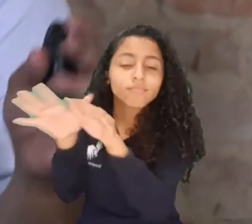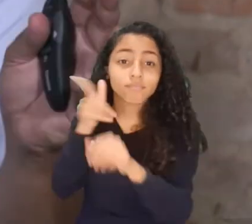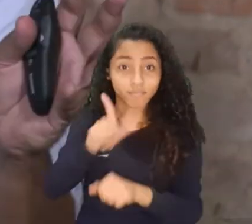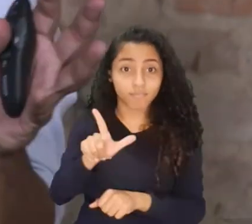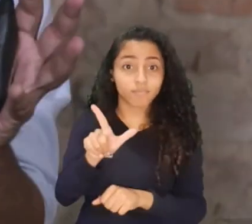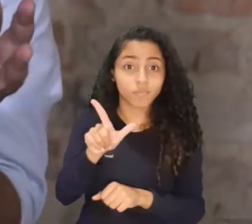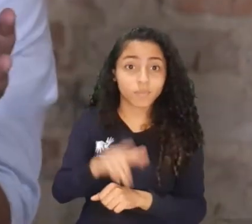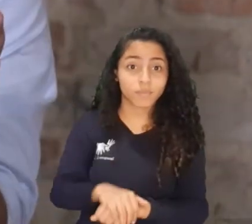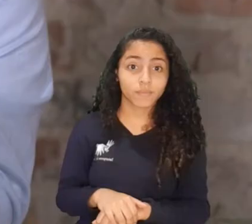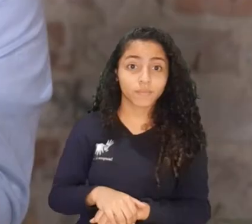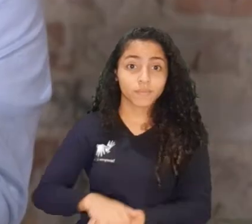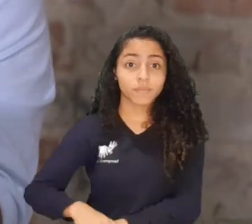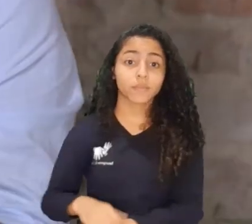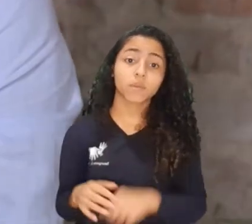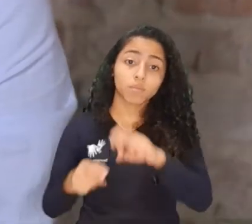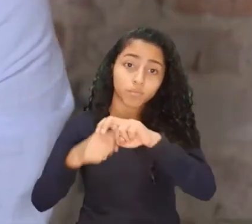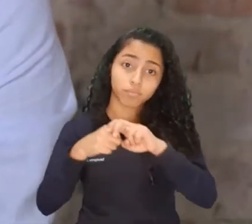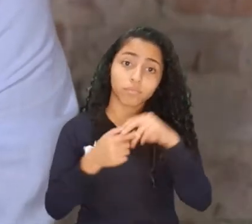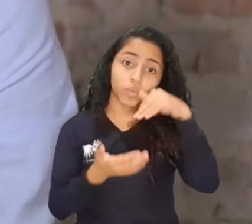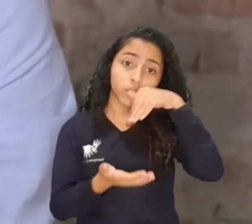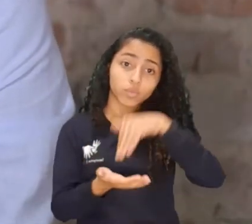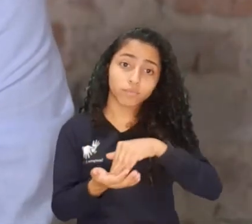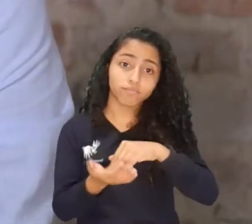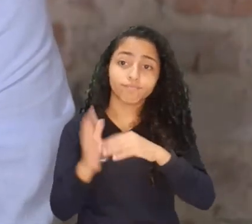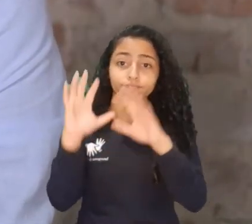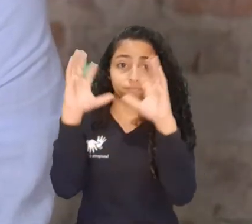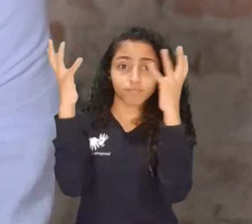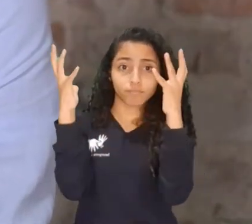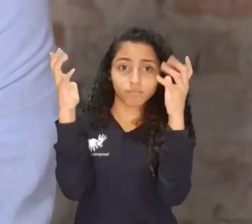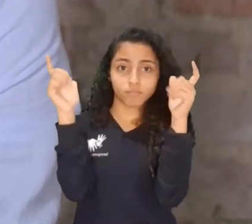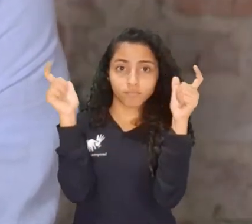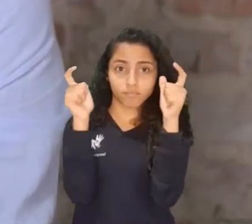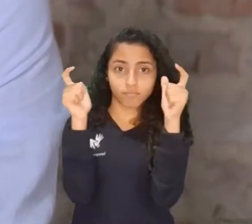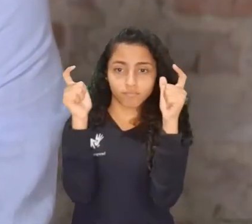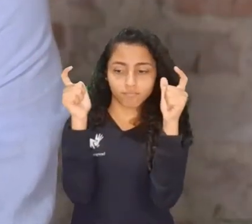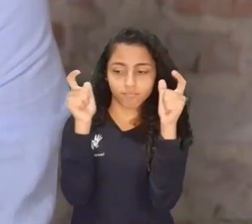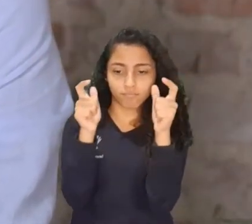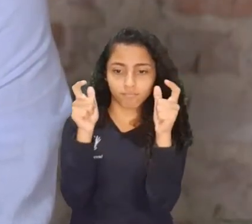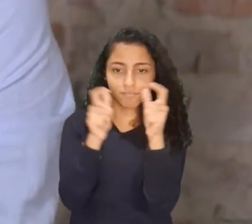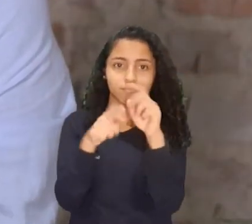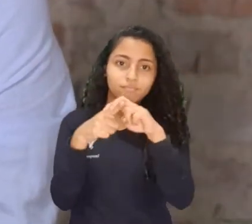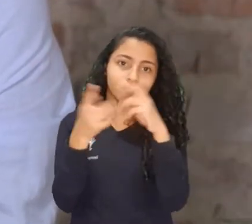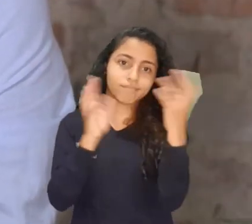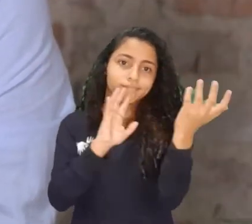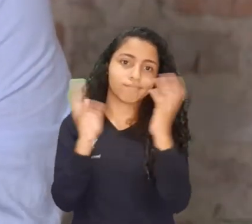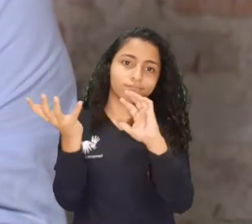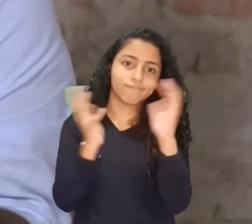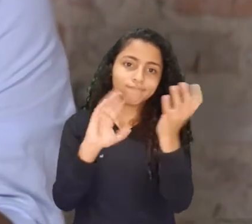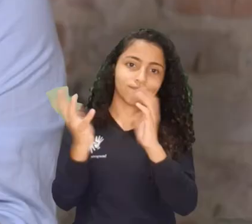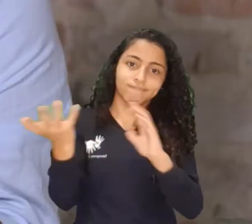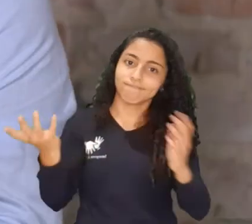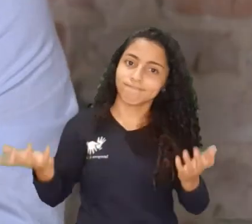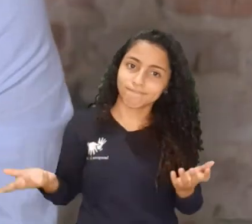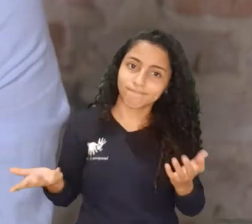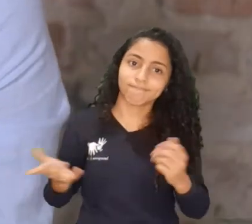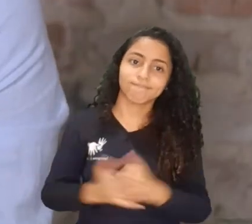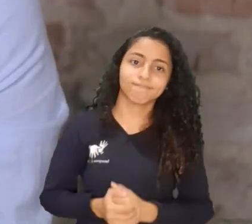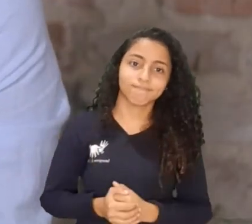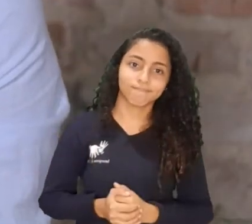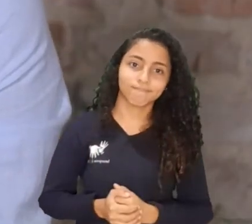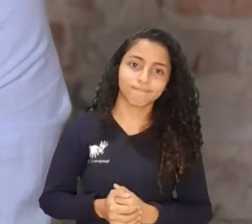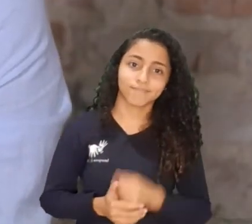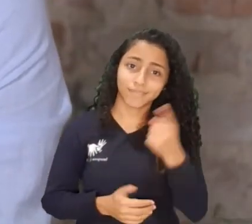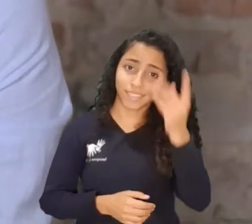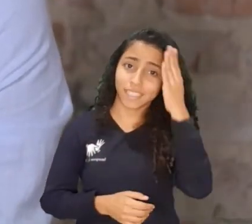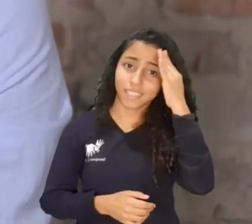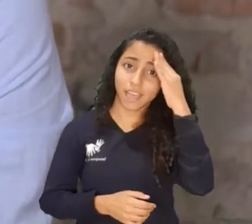instância, a floresta vai recuando por causa das mudanças climáticas. De novo, eu não preciso te dizer que quando isso se combina com o desmatamento,